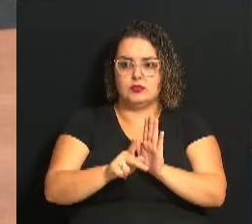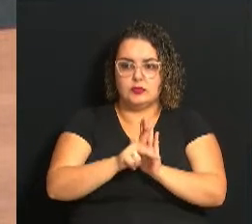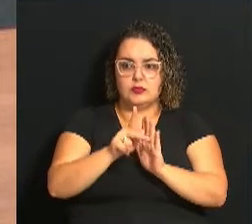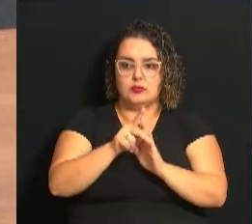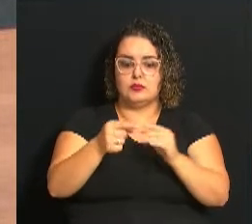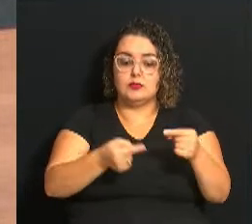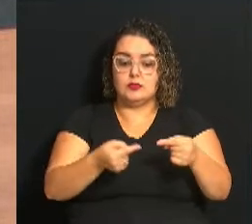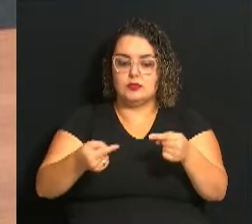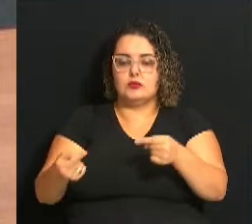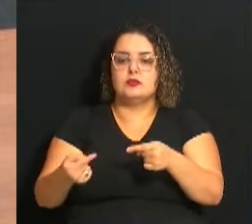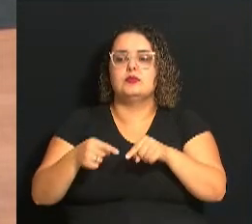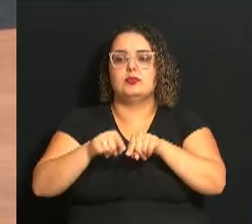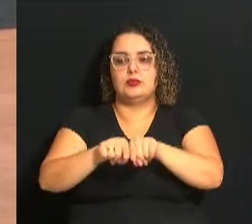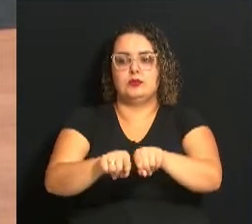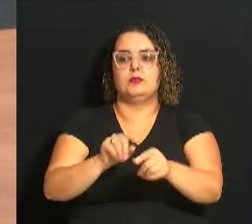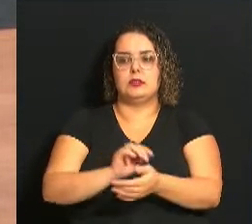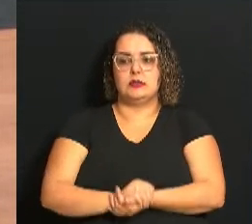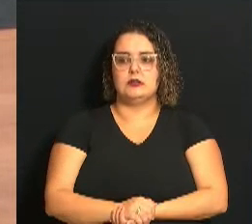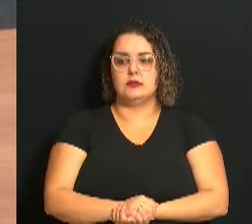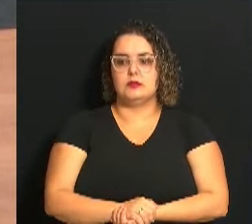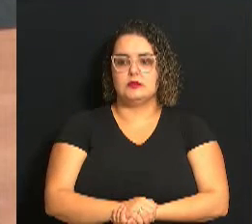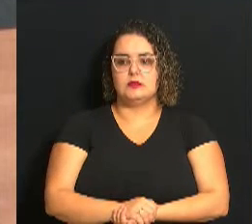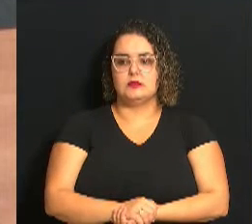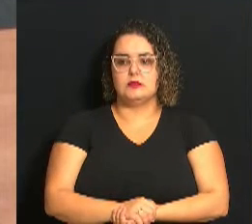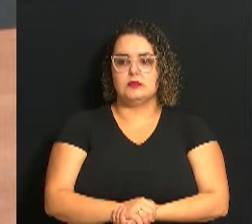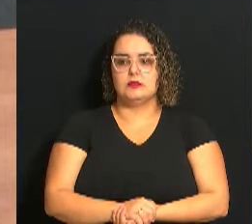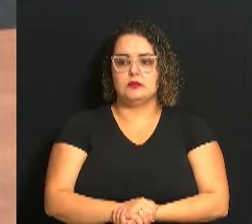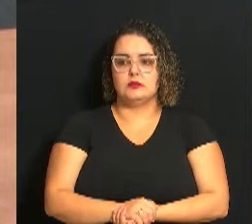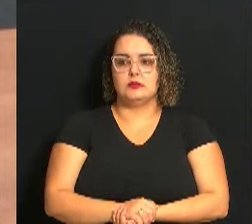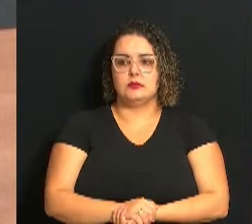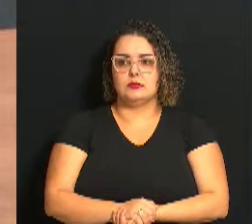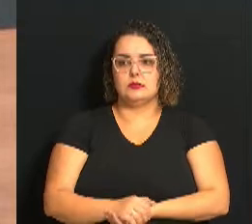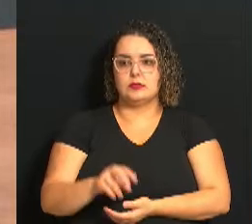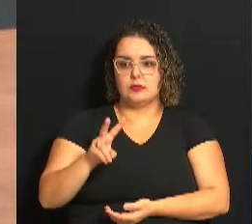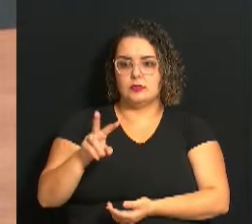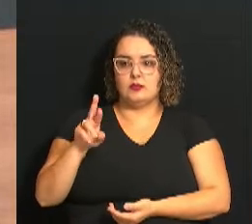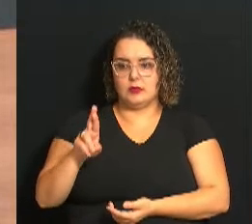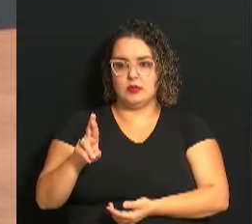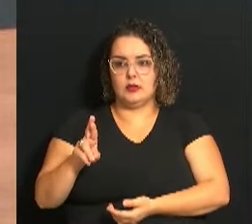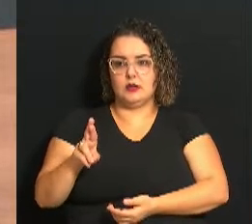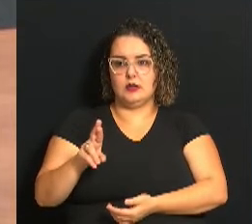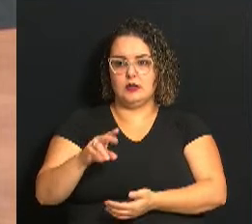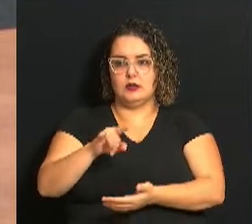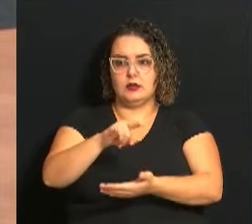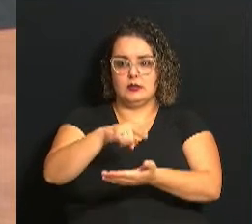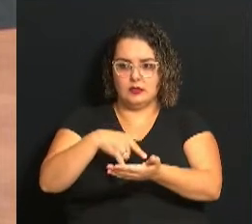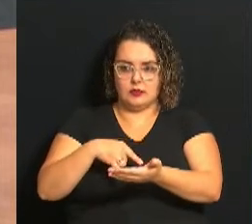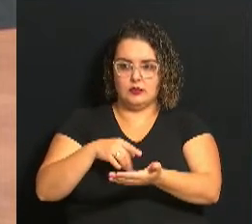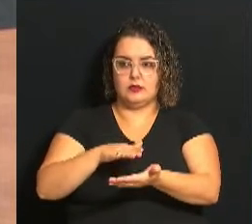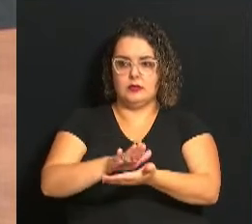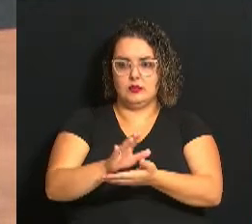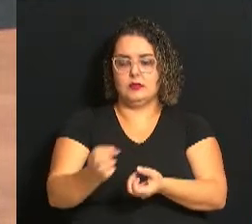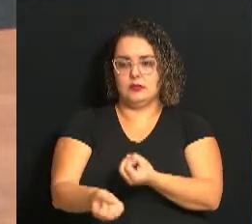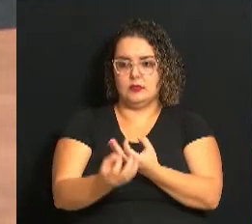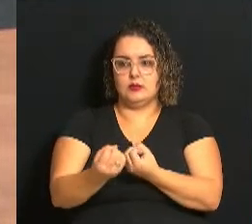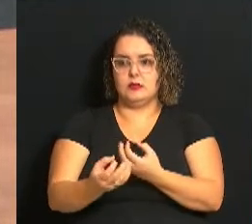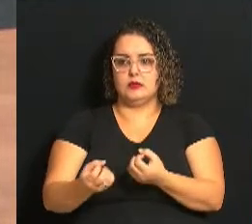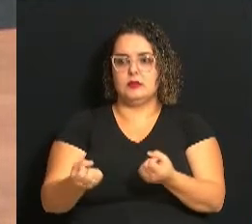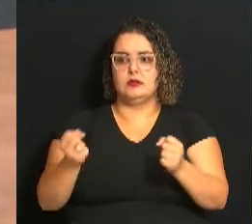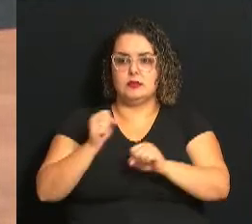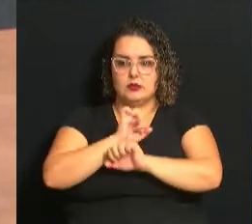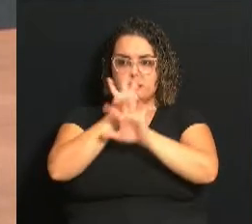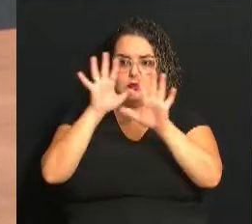muita parceria. Tá? Com relação ao que o VR colocou na ficha informativa, gostaria de esclarecer aqui,